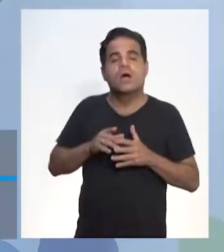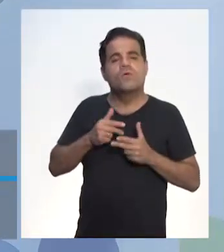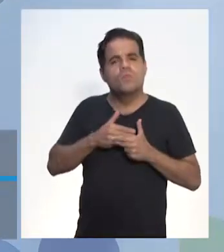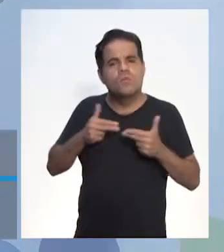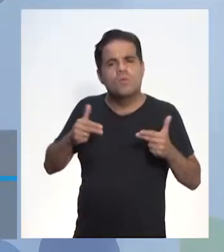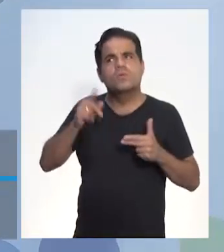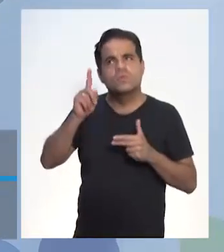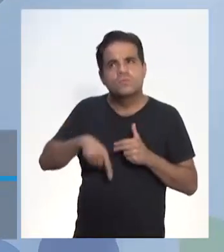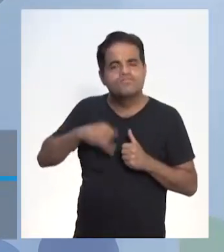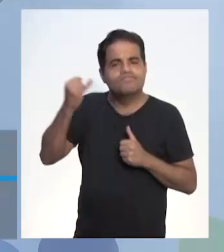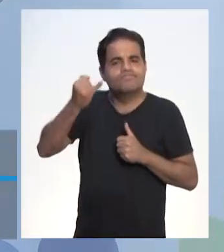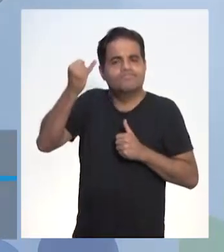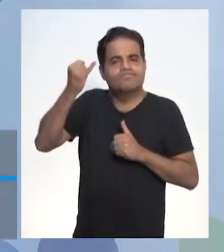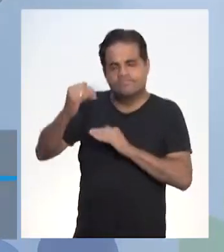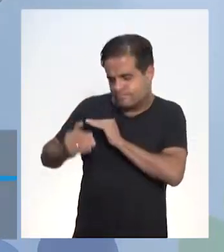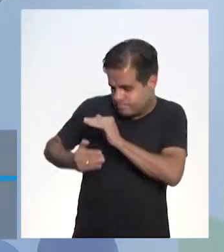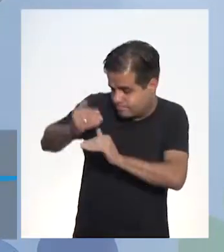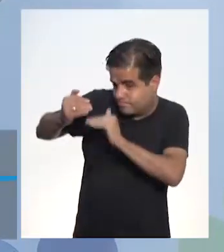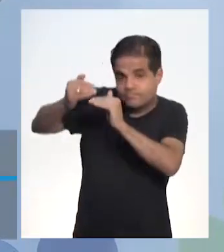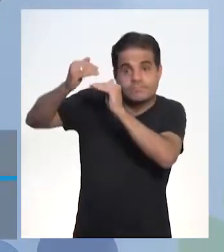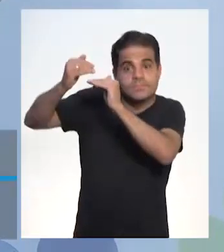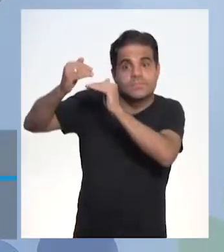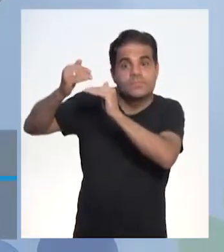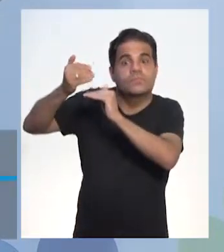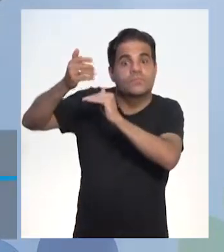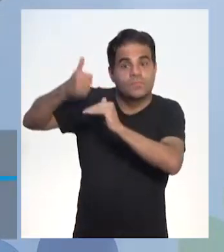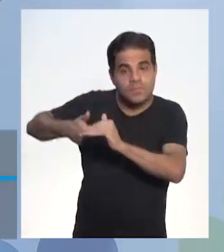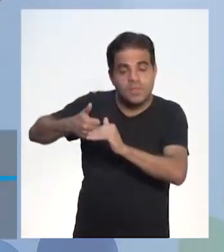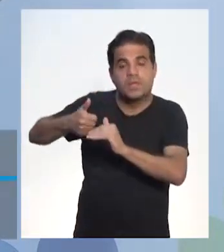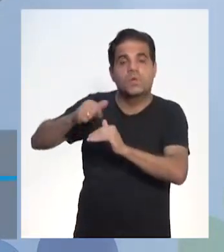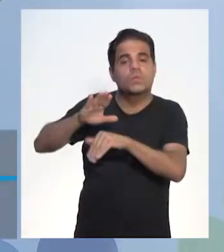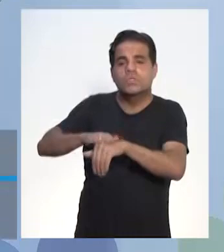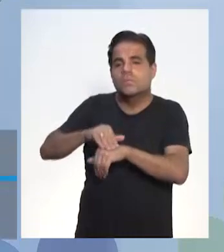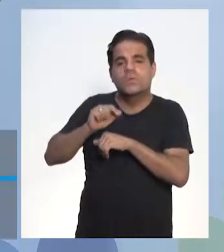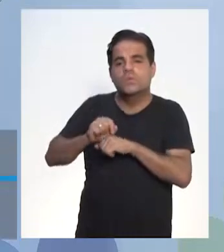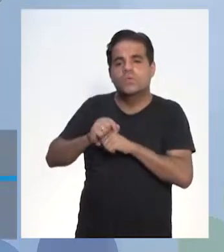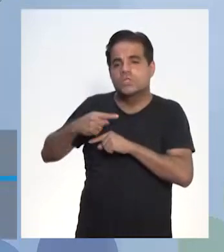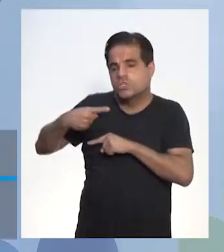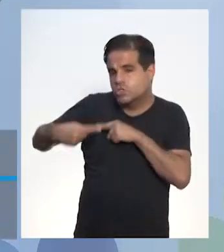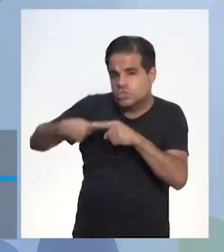coisa muito importante para o desenvolvimento do